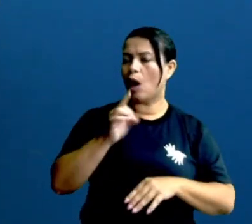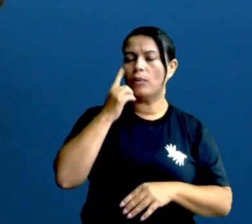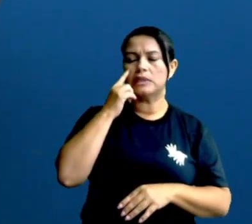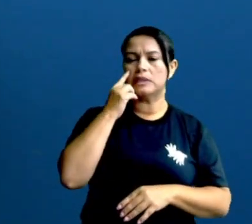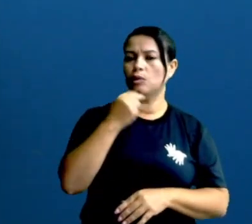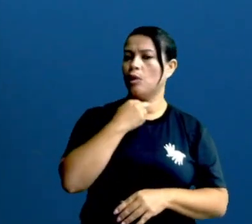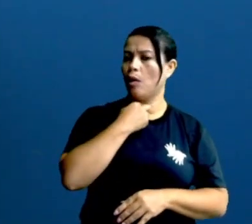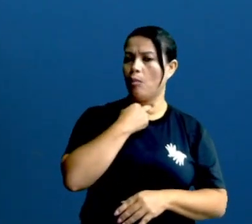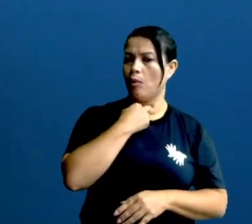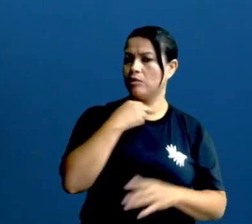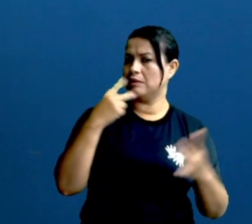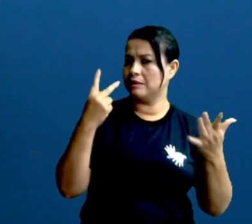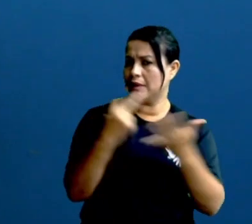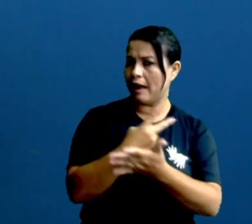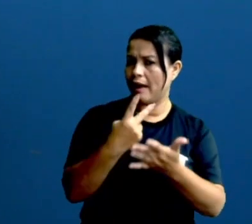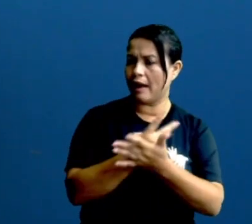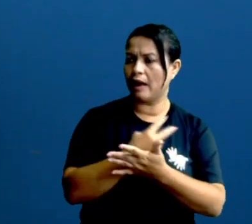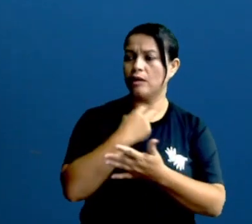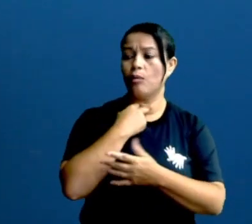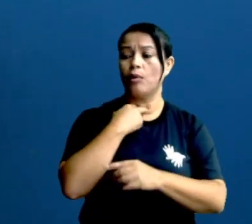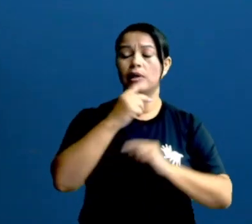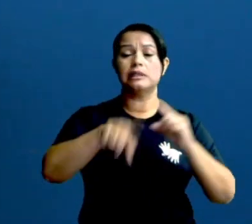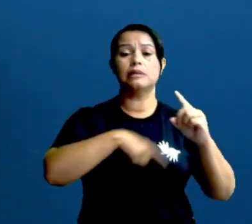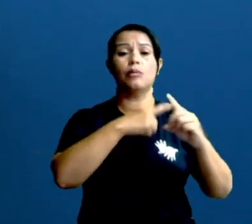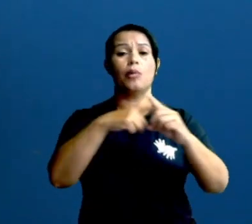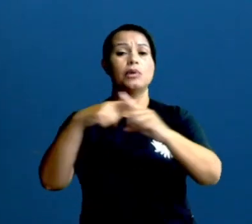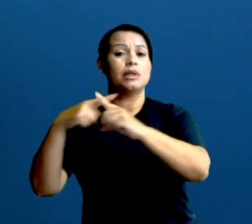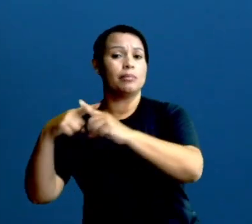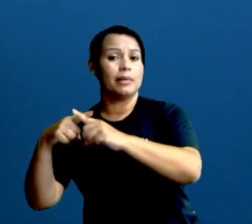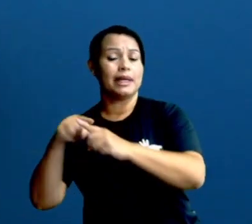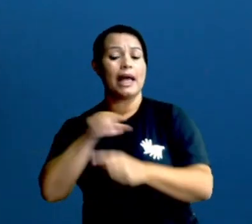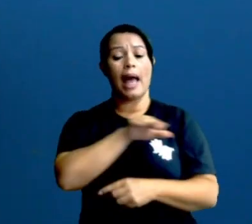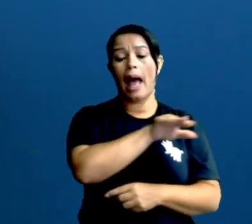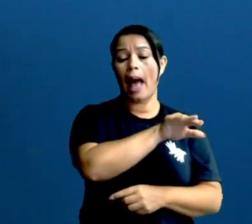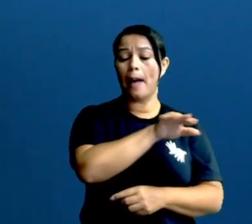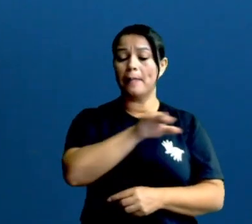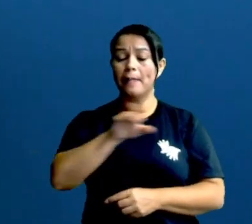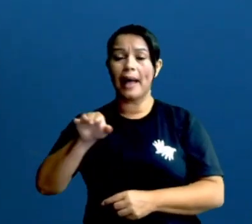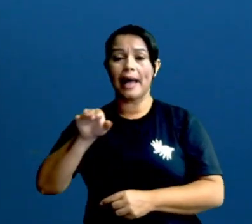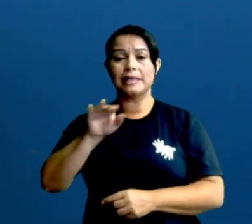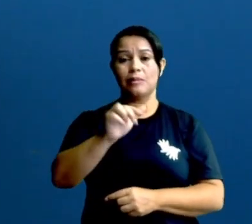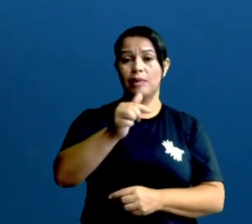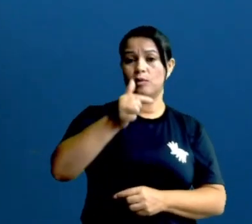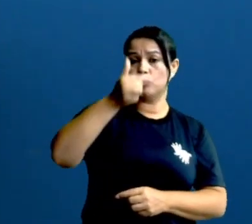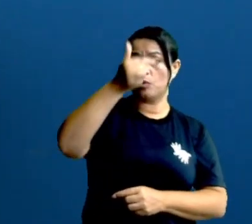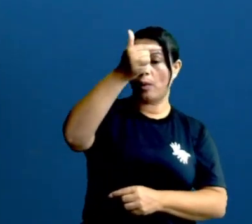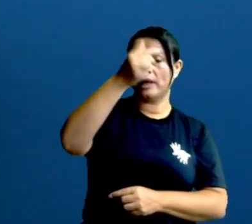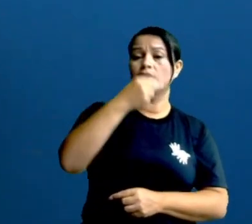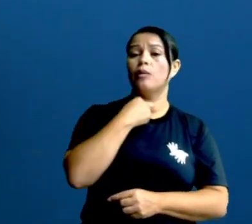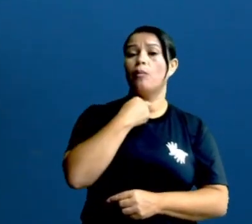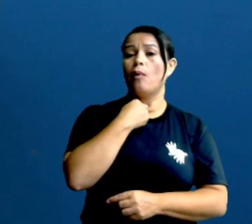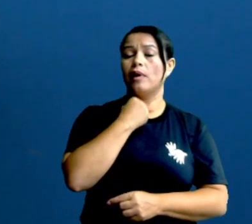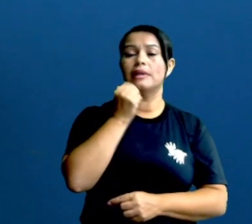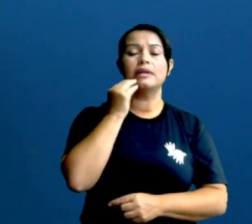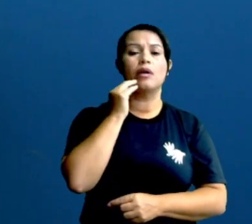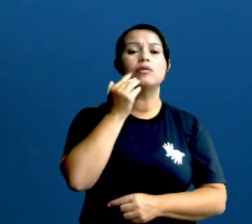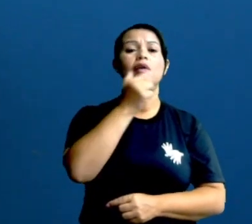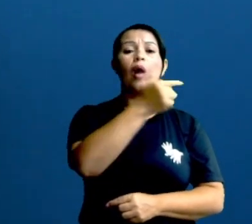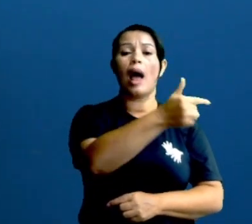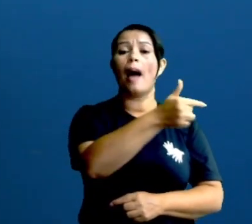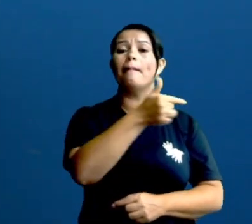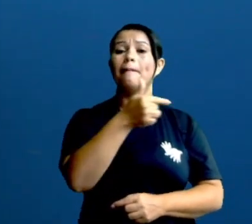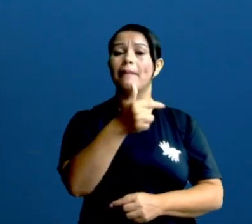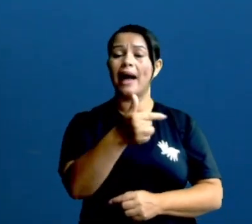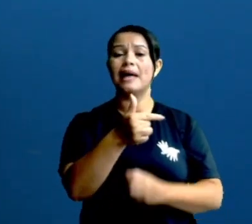isso não existe, tá certo? Não se multiplica a base pelo expoente. Você vai colocar a